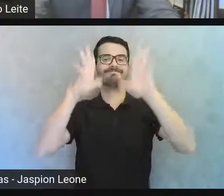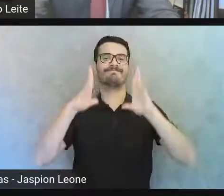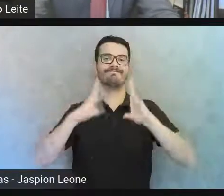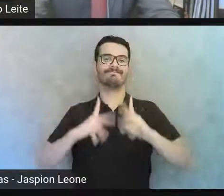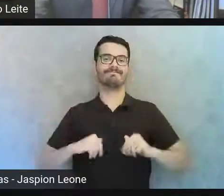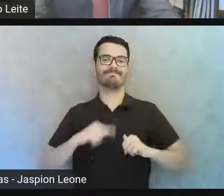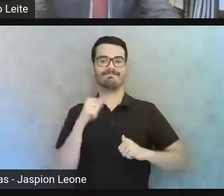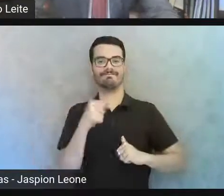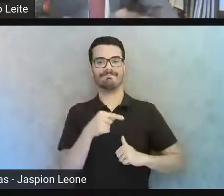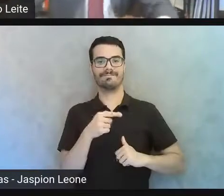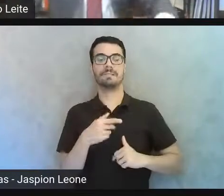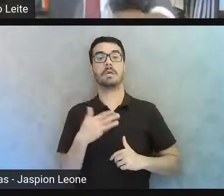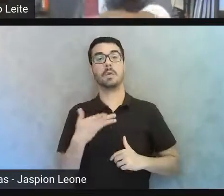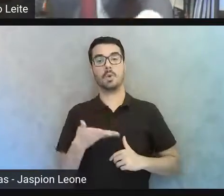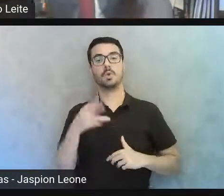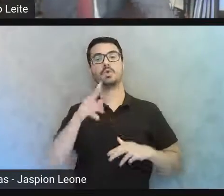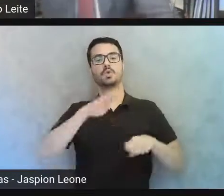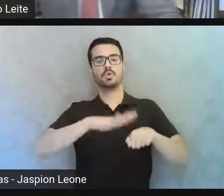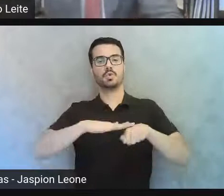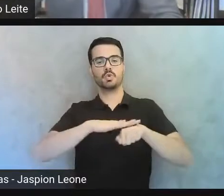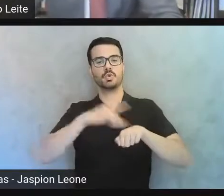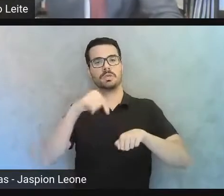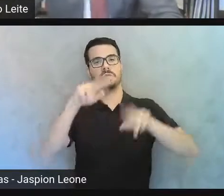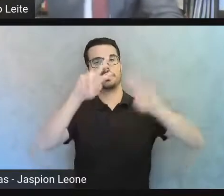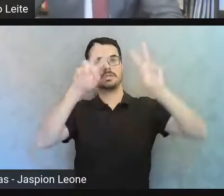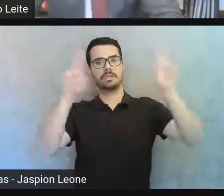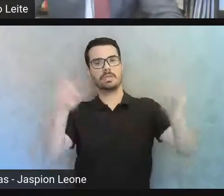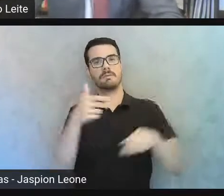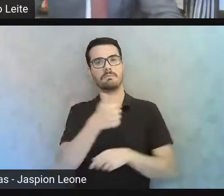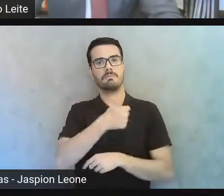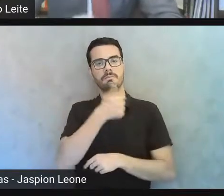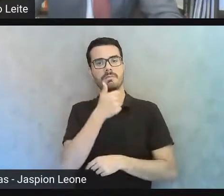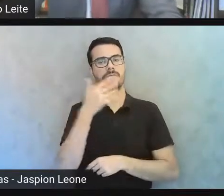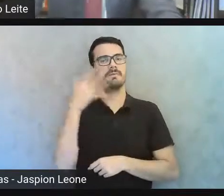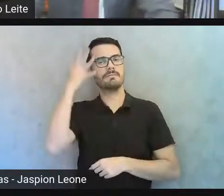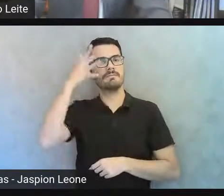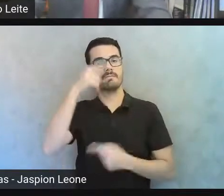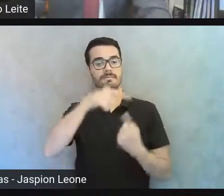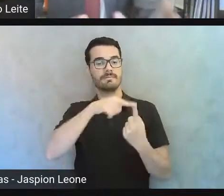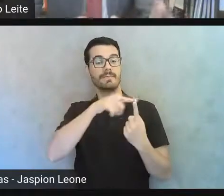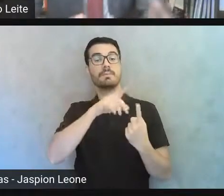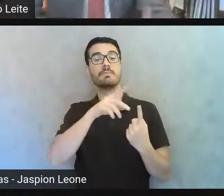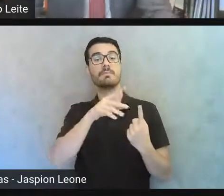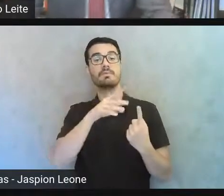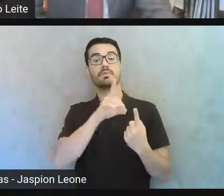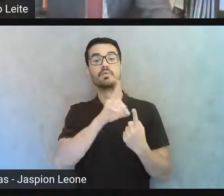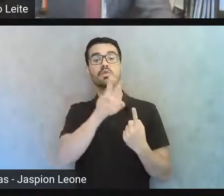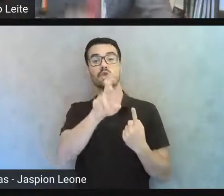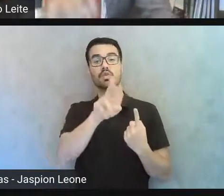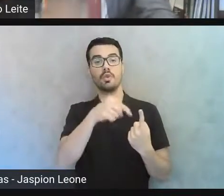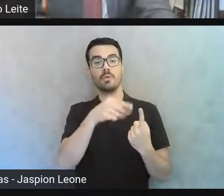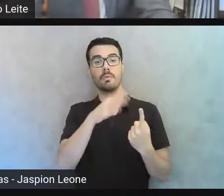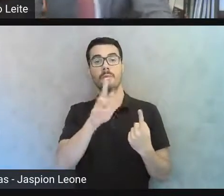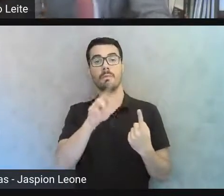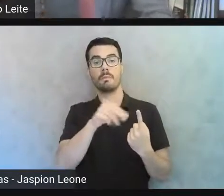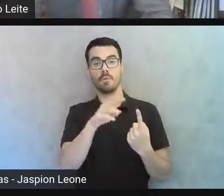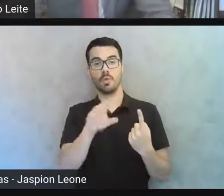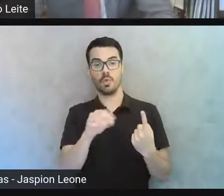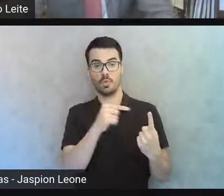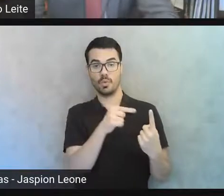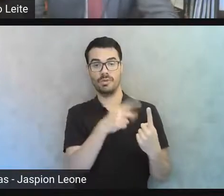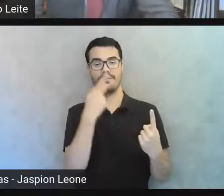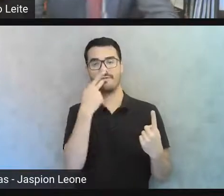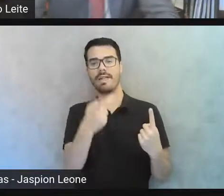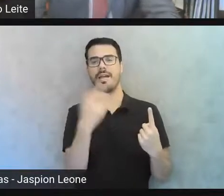temas. E, na nossa primeira conferência, que será com o Dr. Bruno Reis, nós vamos abordar a